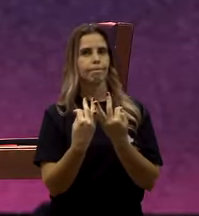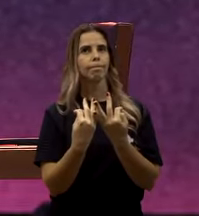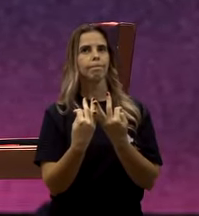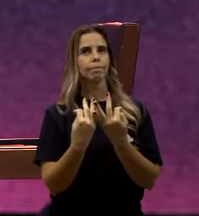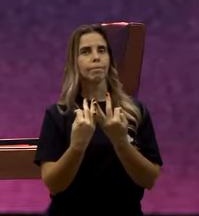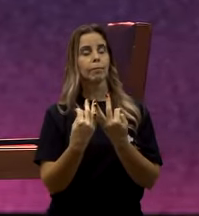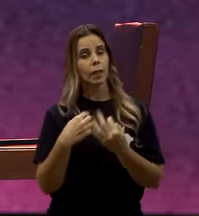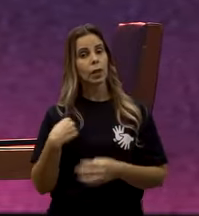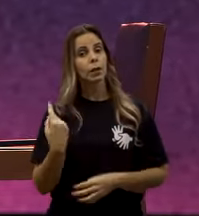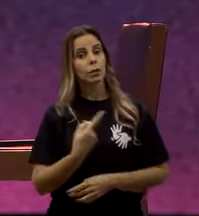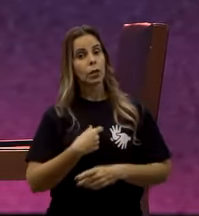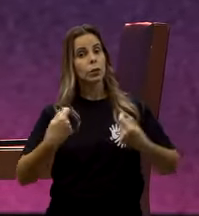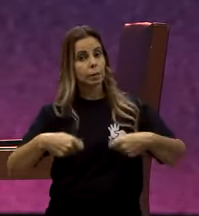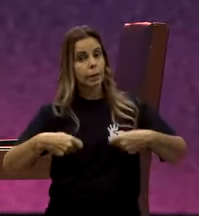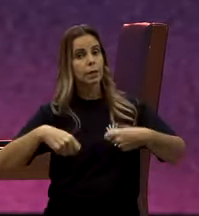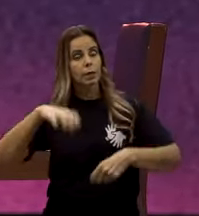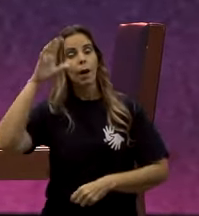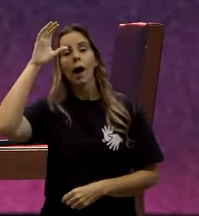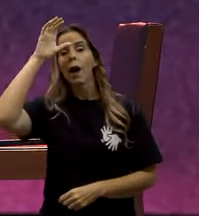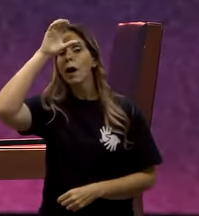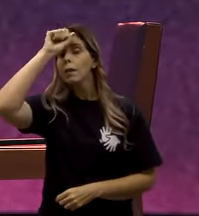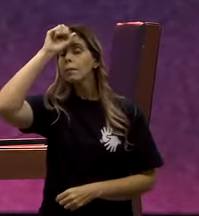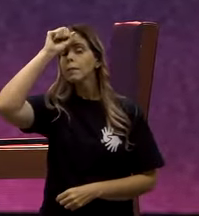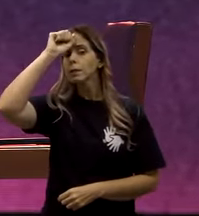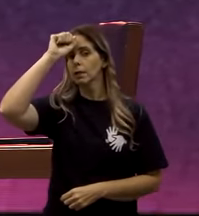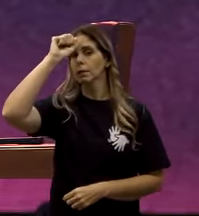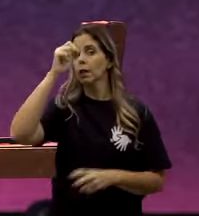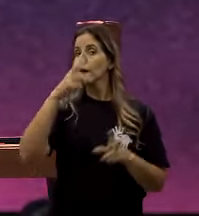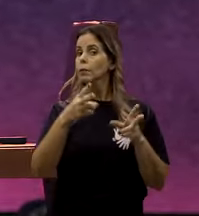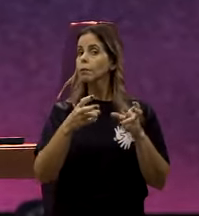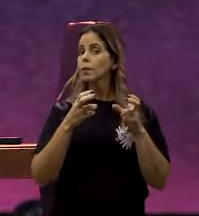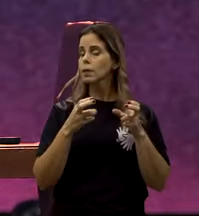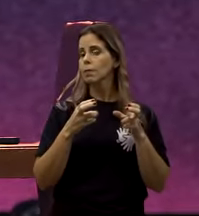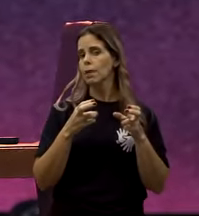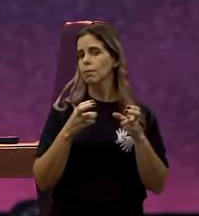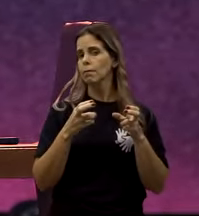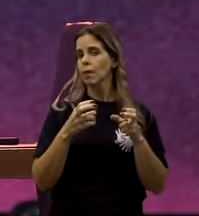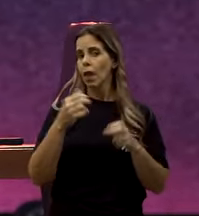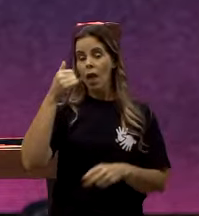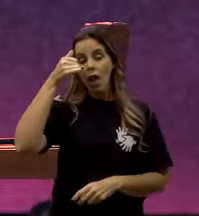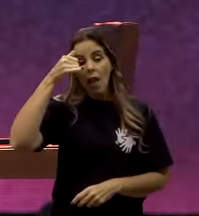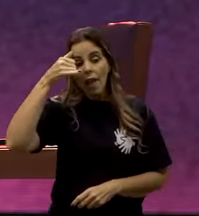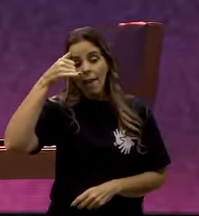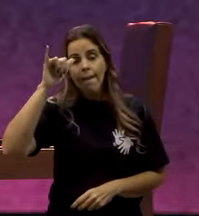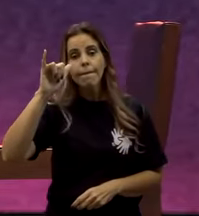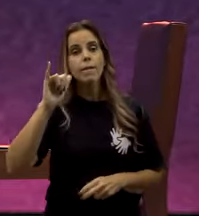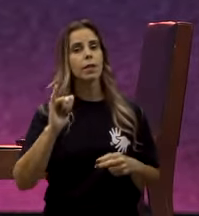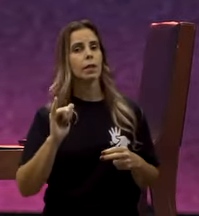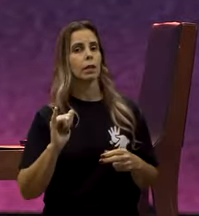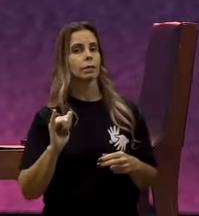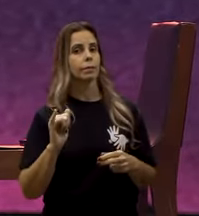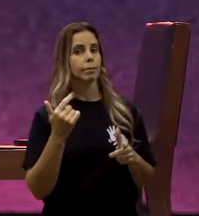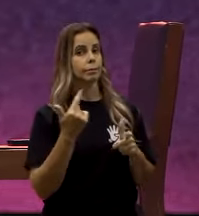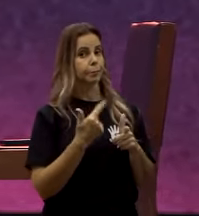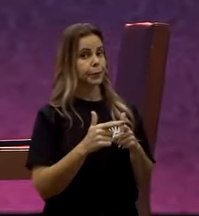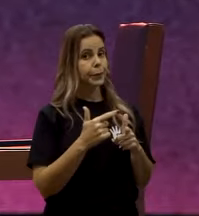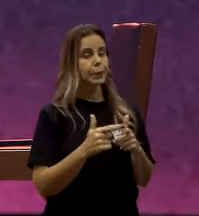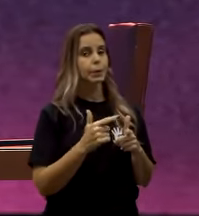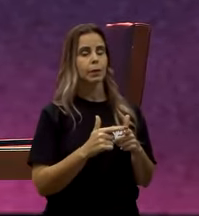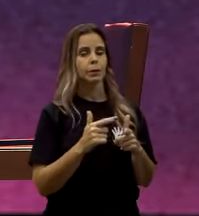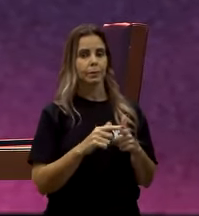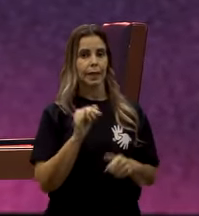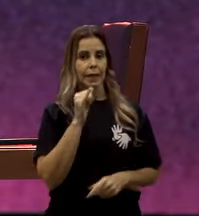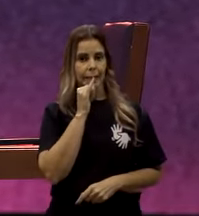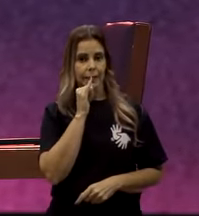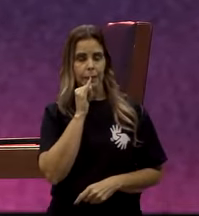fato é que a gente precisa aprender na verdade o que que a gente realmente deve evitar quais são os tipos de coisas que